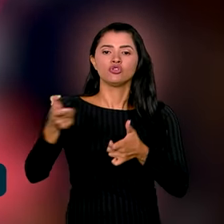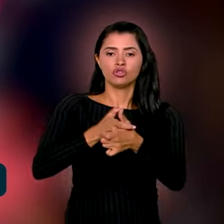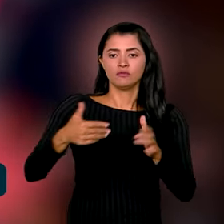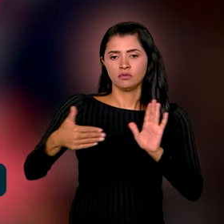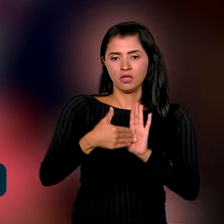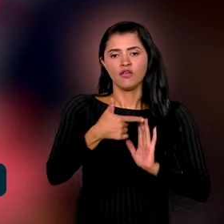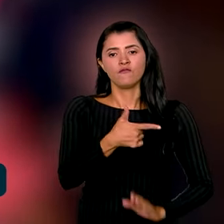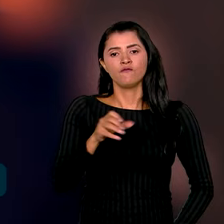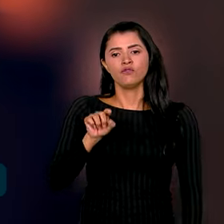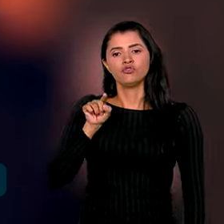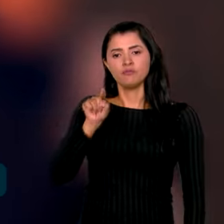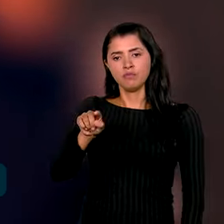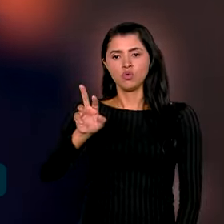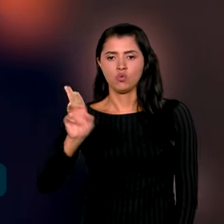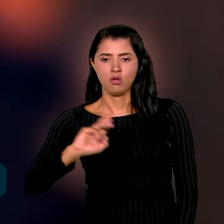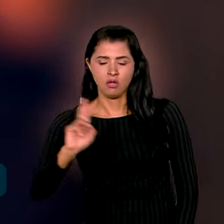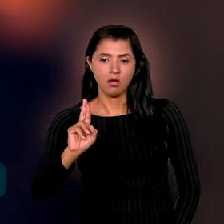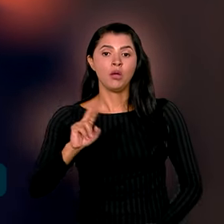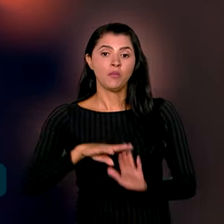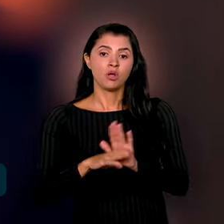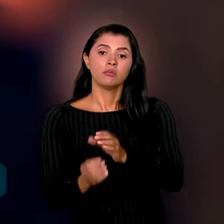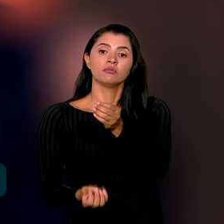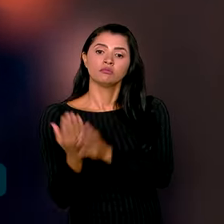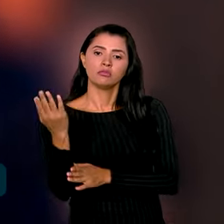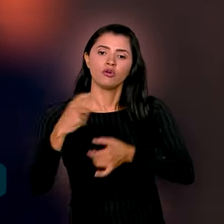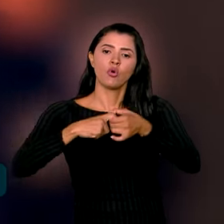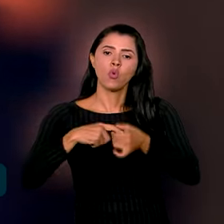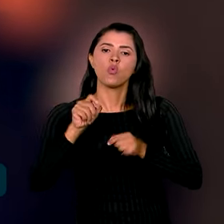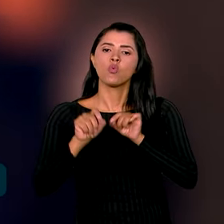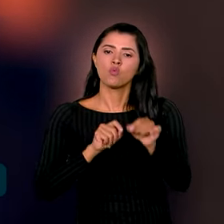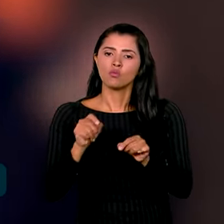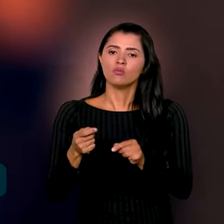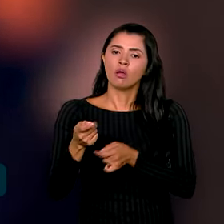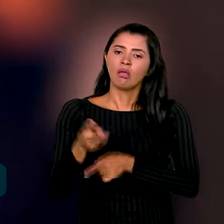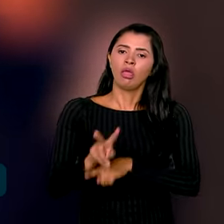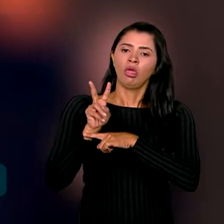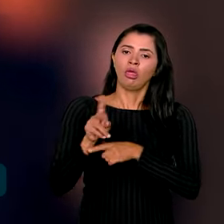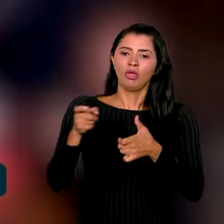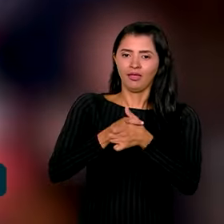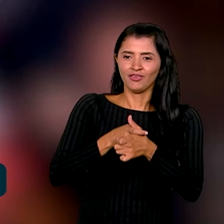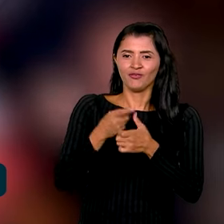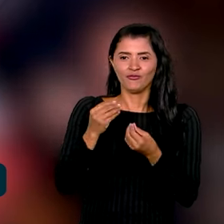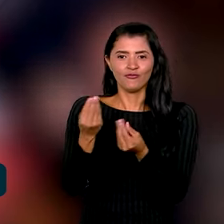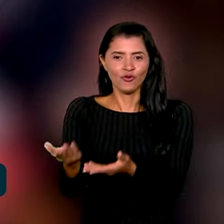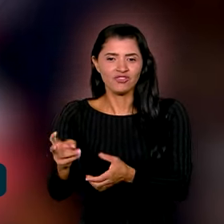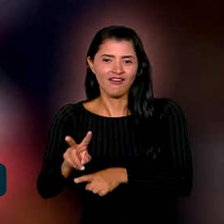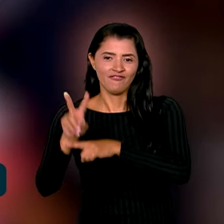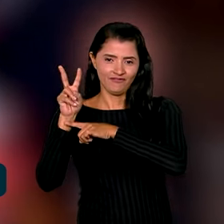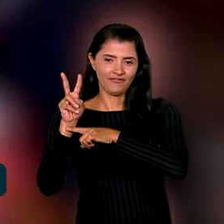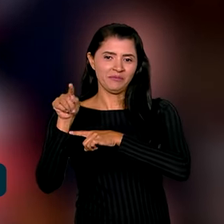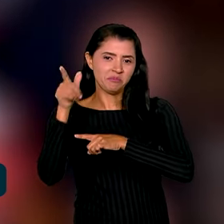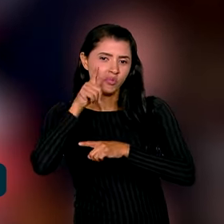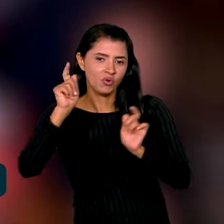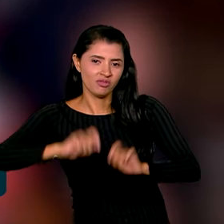até R$ 20 mil. O programa foi criado para recuperar as condições de crédito dos devedores e dar oportunidades